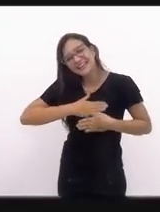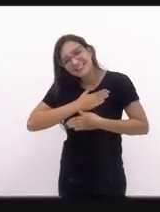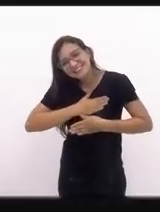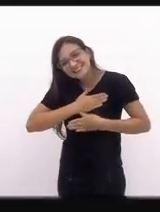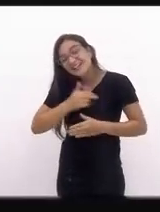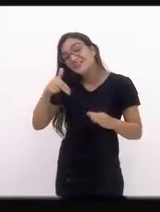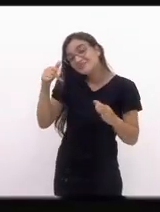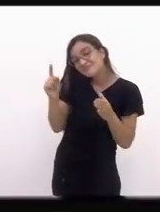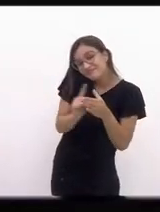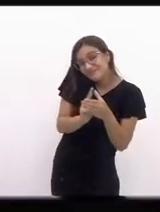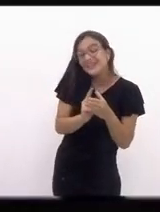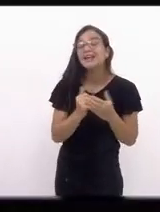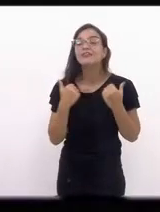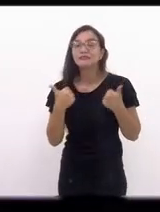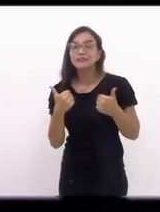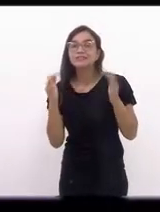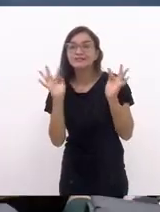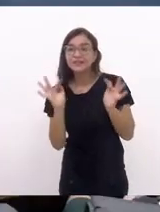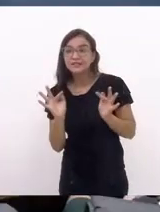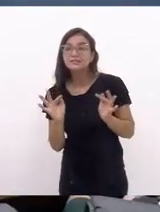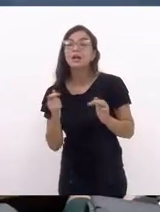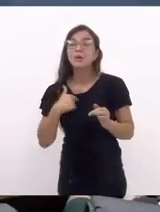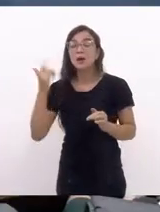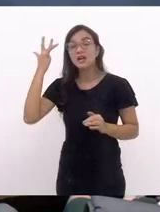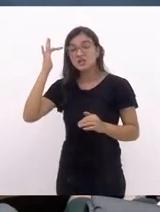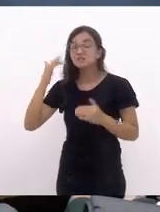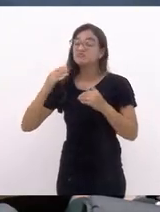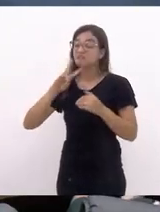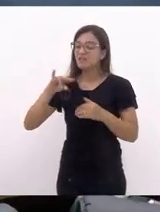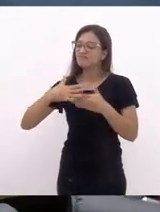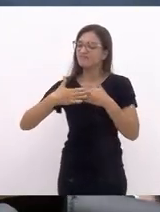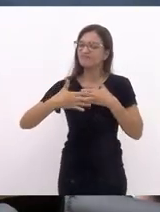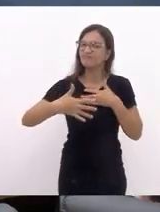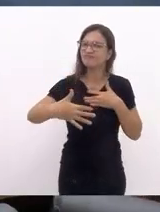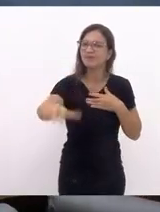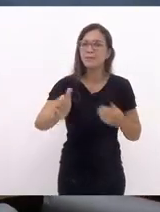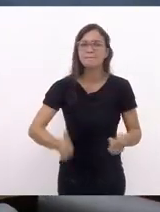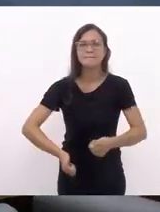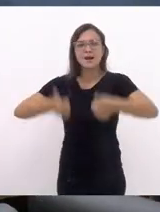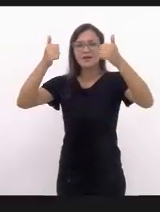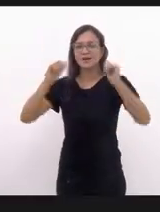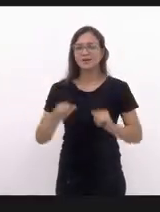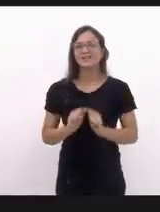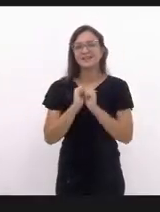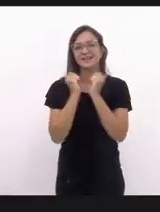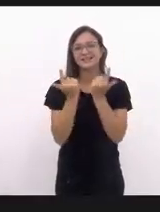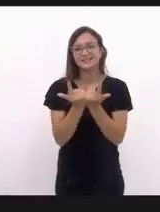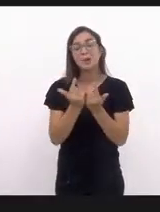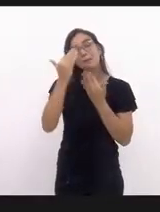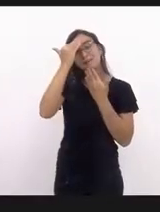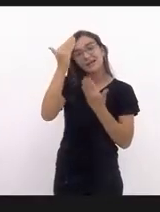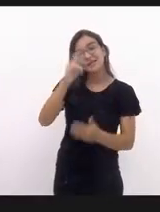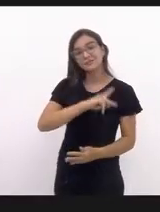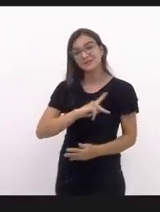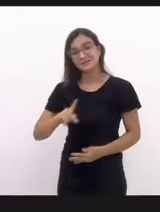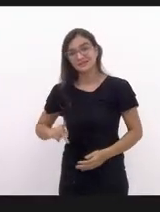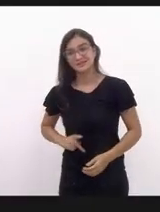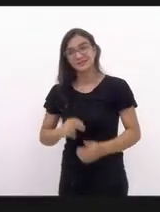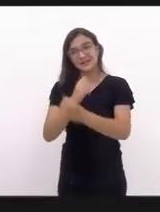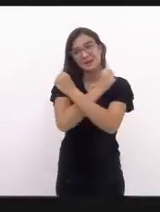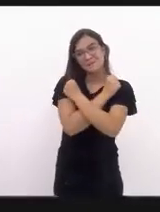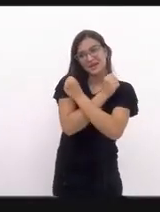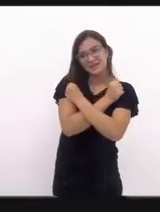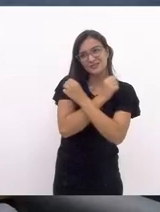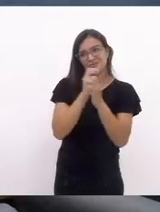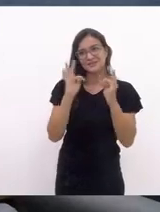que vai fazer história né com muito tempo no Rio de Janeiro nessa casa direito Muito obrigado Presidente um abraço mais